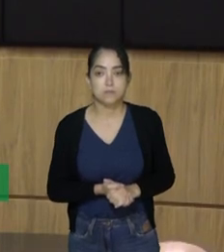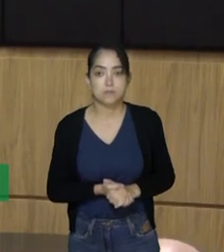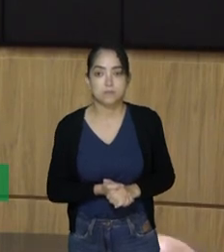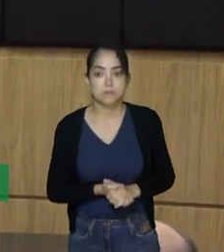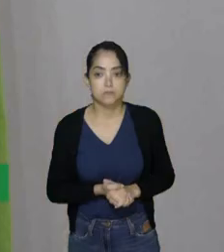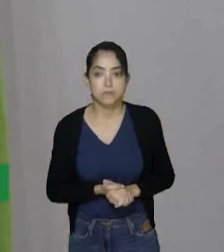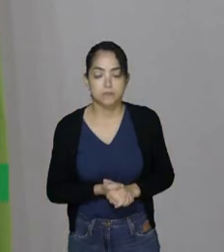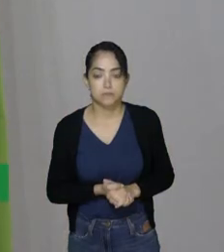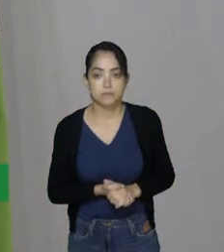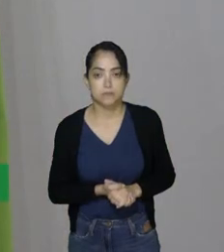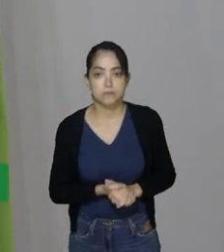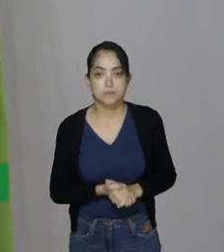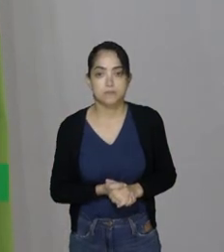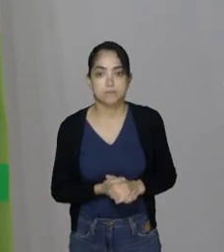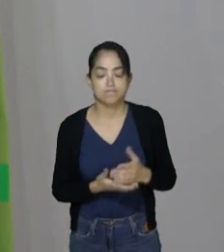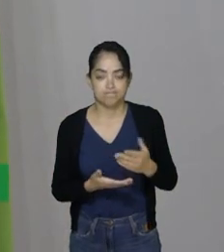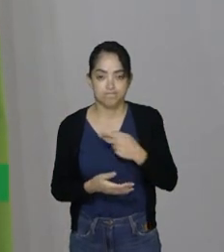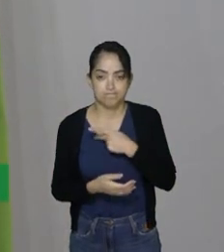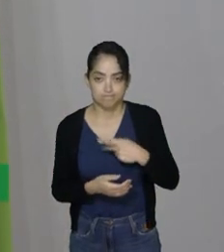Presidente,